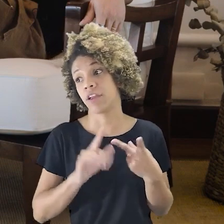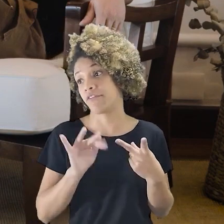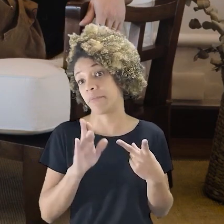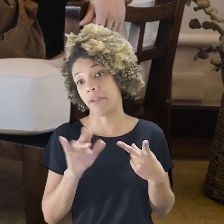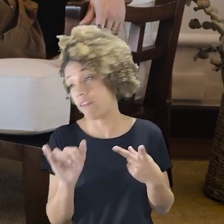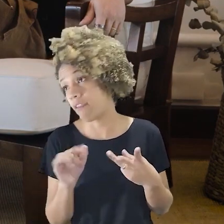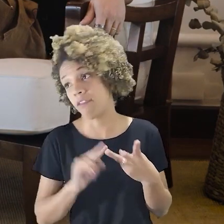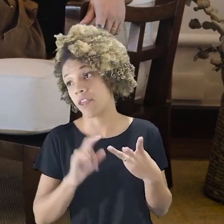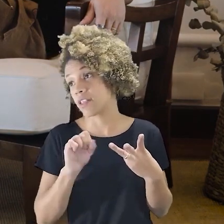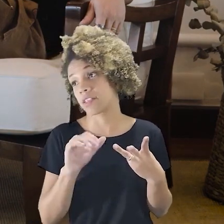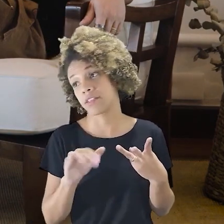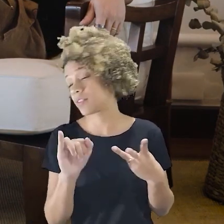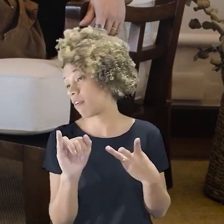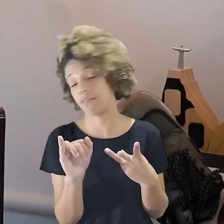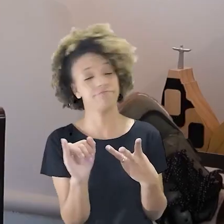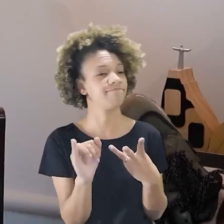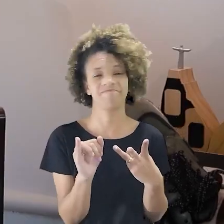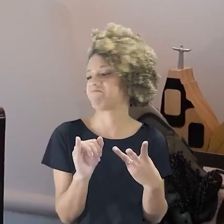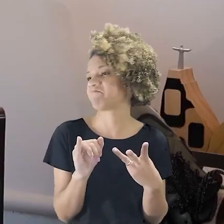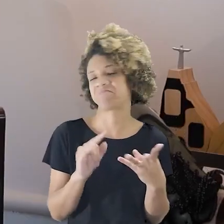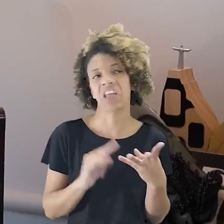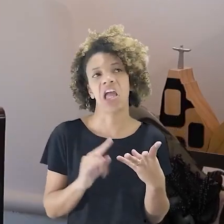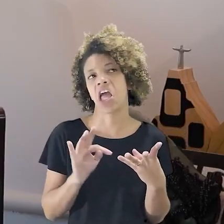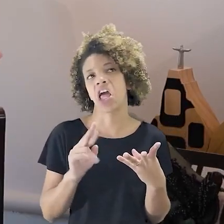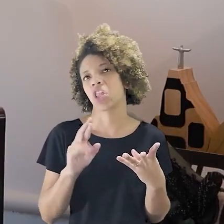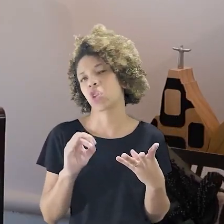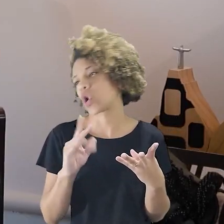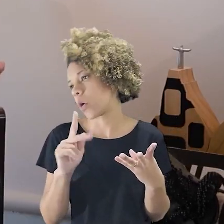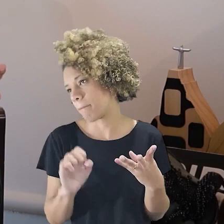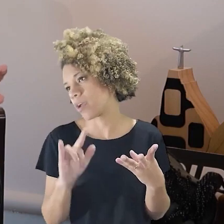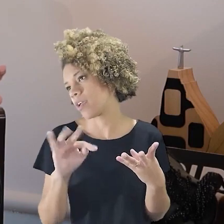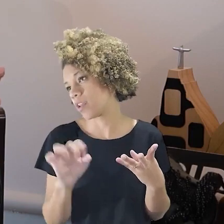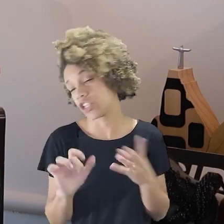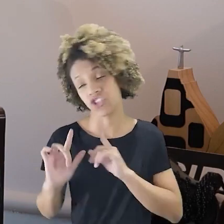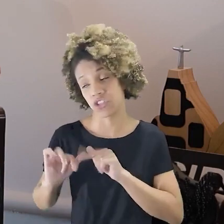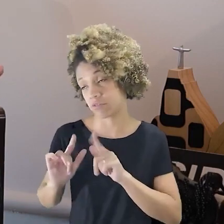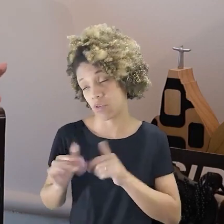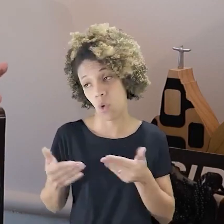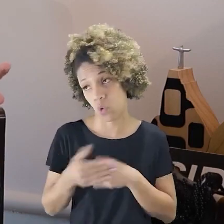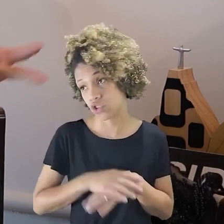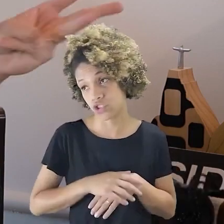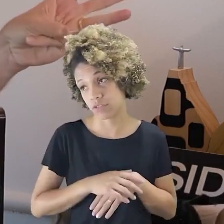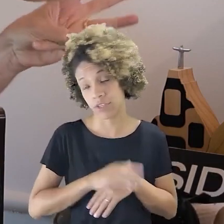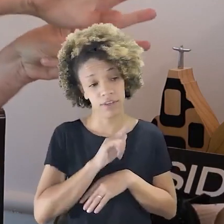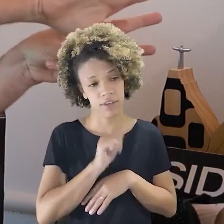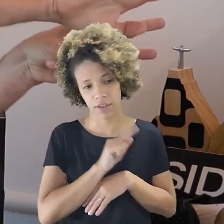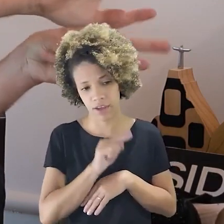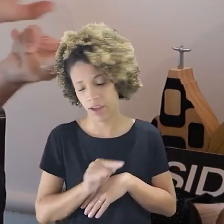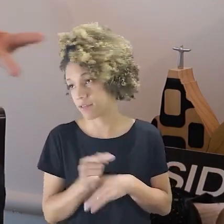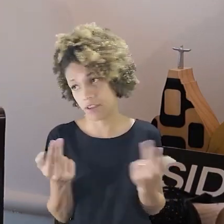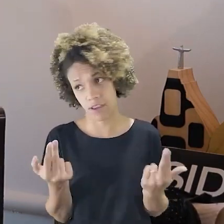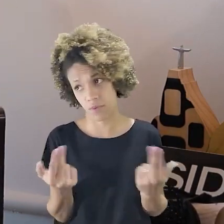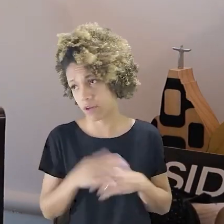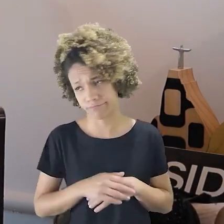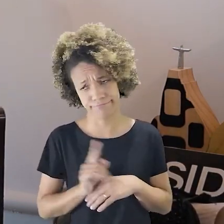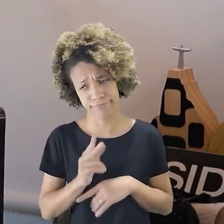usa câmera. Vamos lá. A tropa de elite de Israel hoje em Gaza. É a mesma coisa, combate